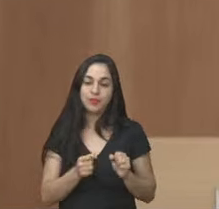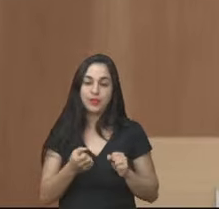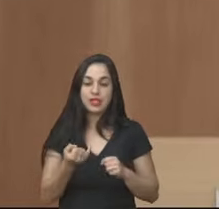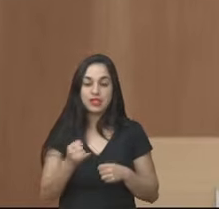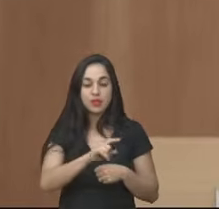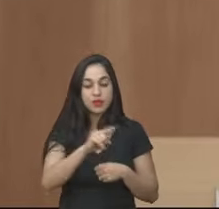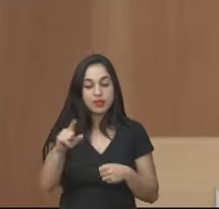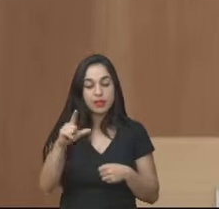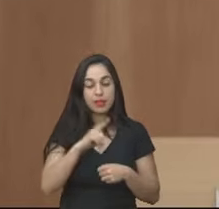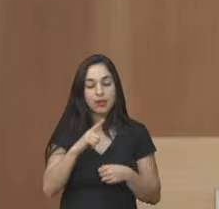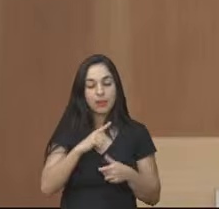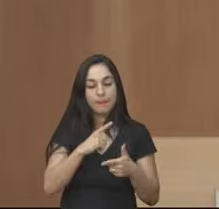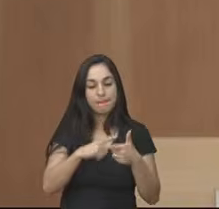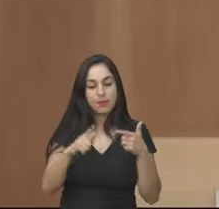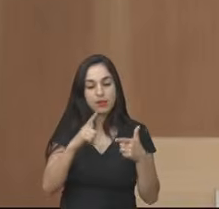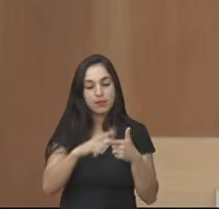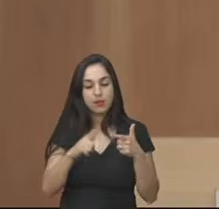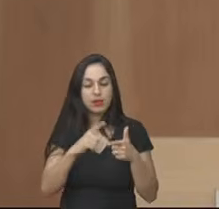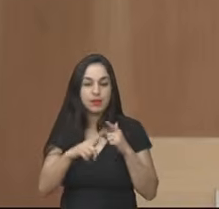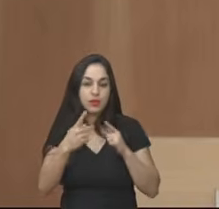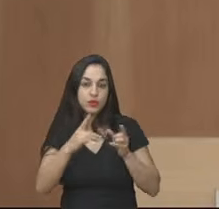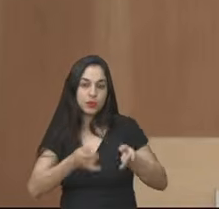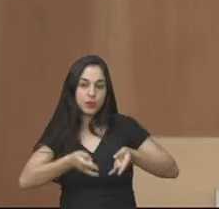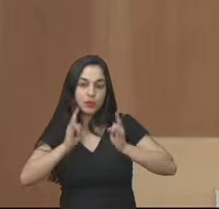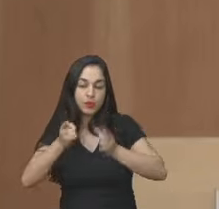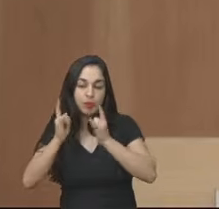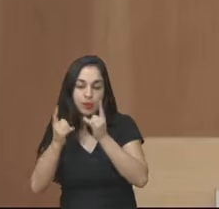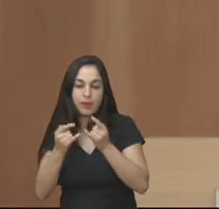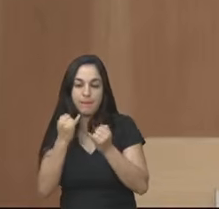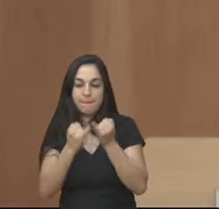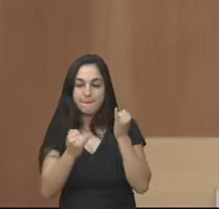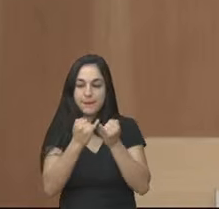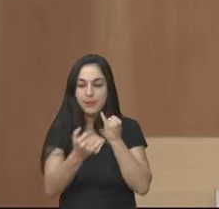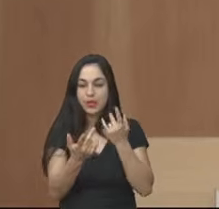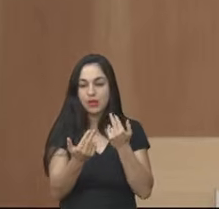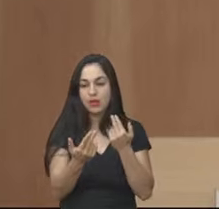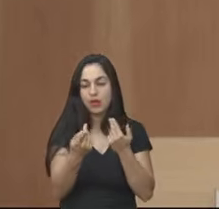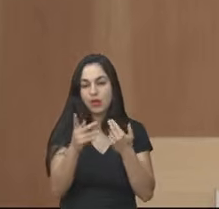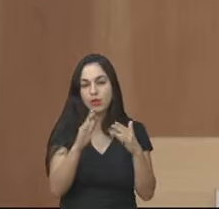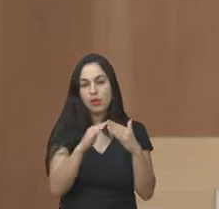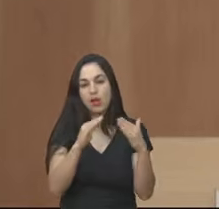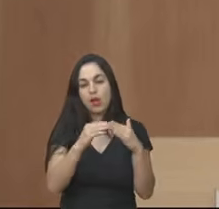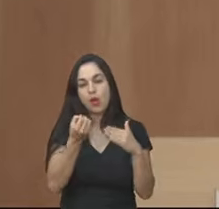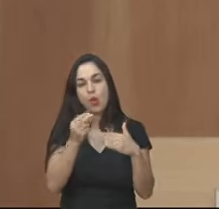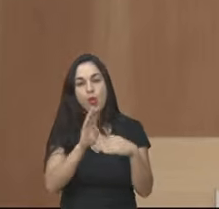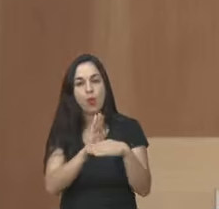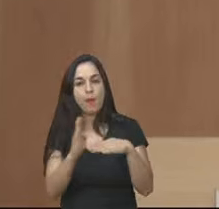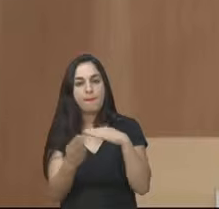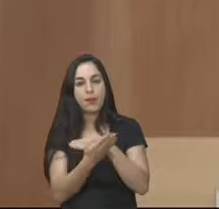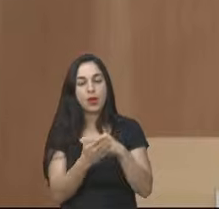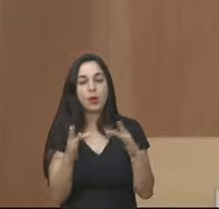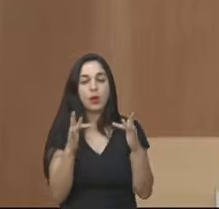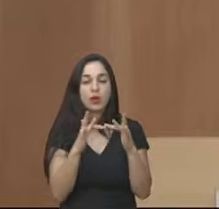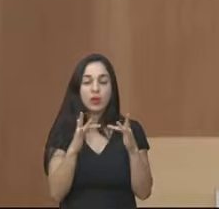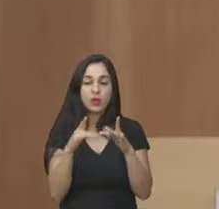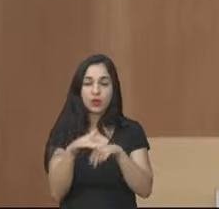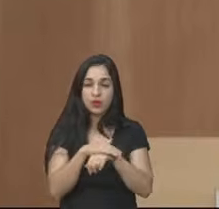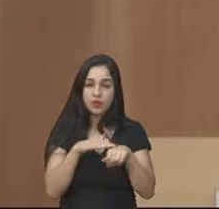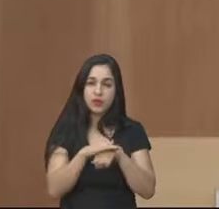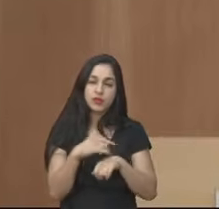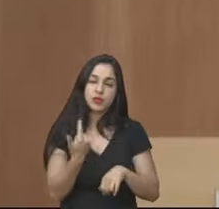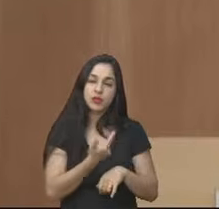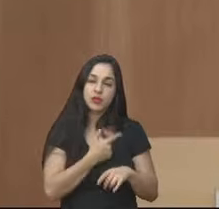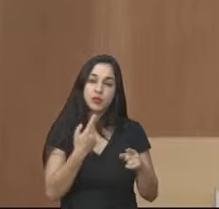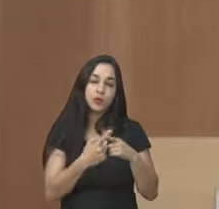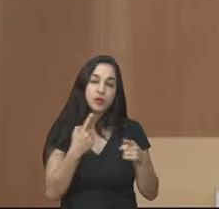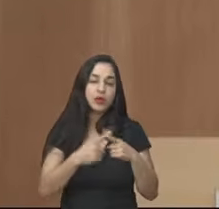um problema assim no seu prédio, se tem um problema parecido na sua casa, na sua rua, no seu bairro, entre em contato com a gente. O vereador tem que ser um resolvedor